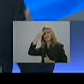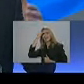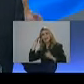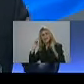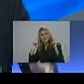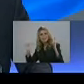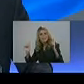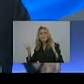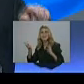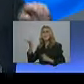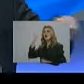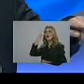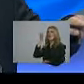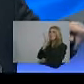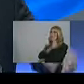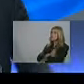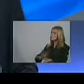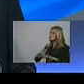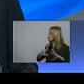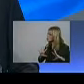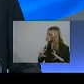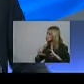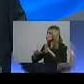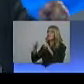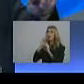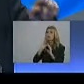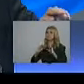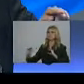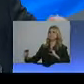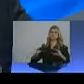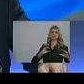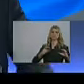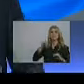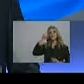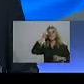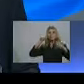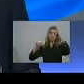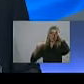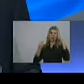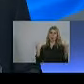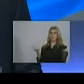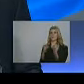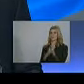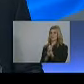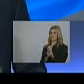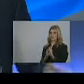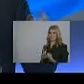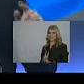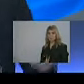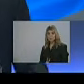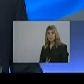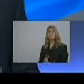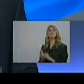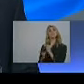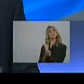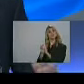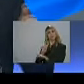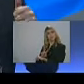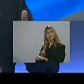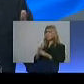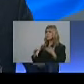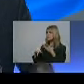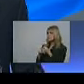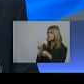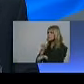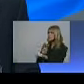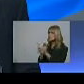de cultura, tudo isso é investimento preventivo em segurança. Se faz uma cidade mais segura com uma